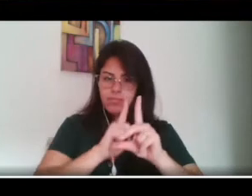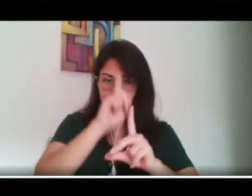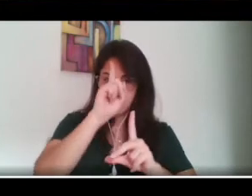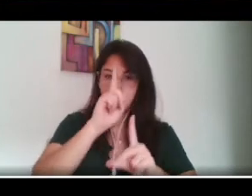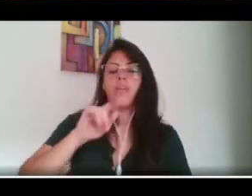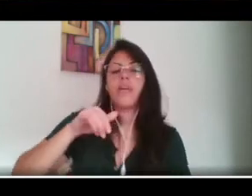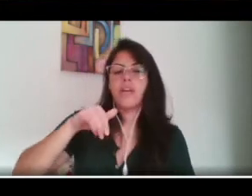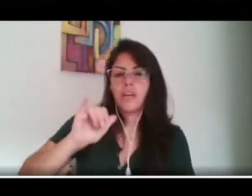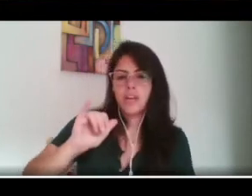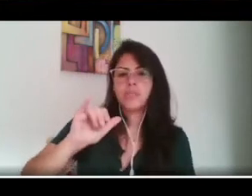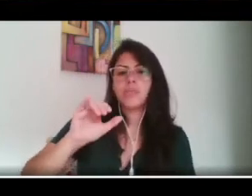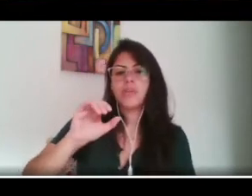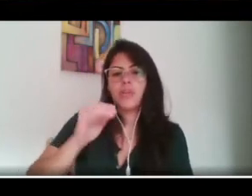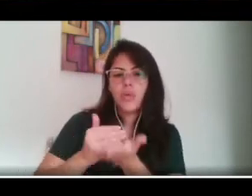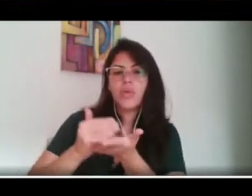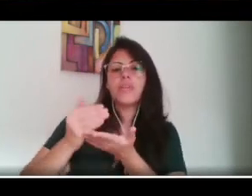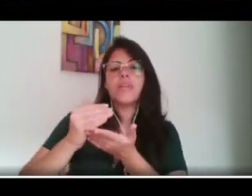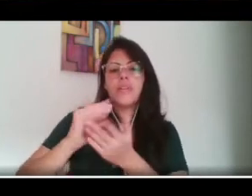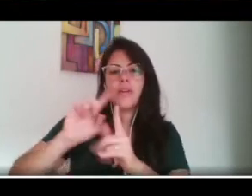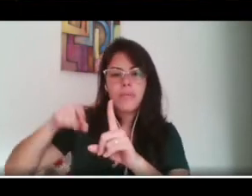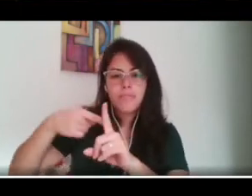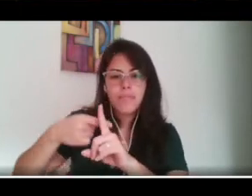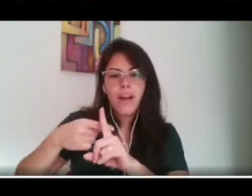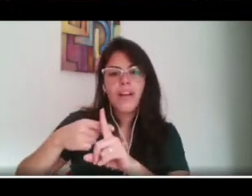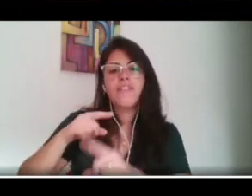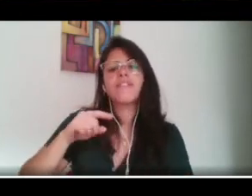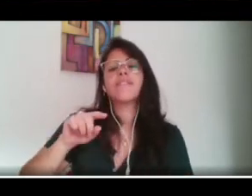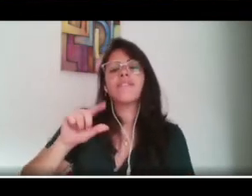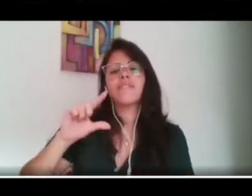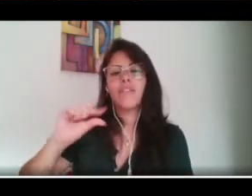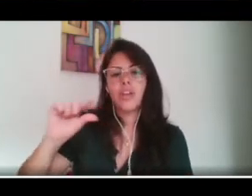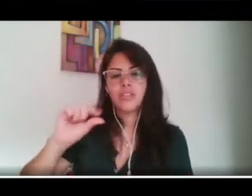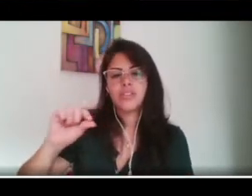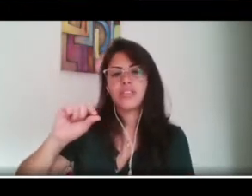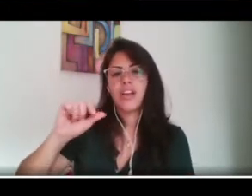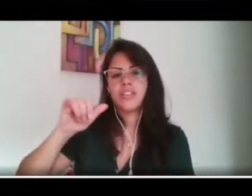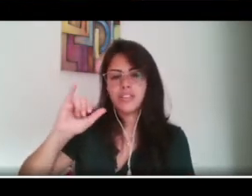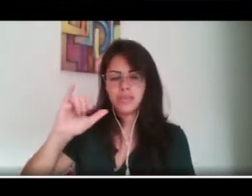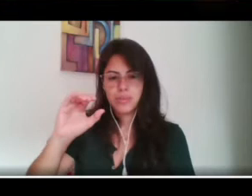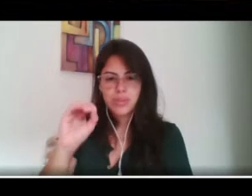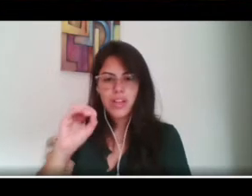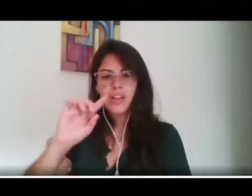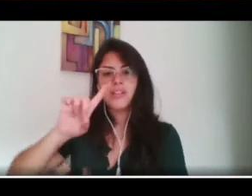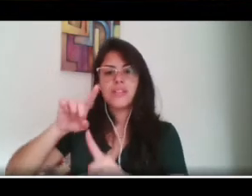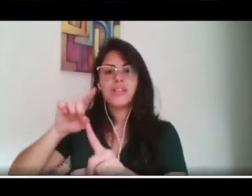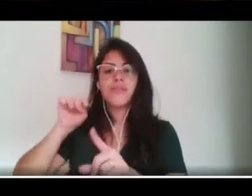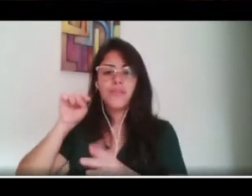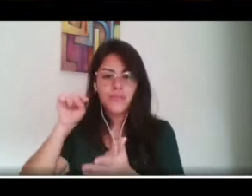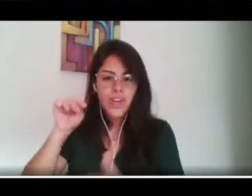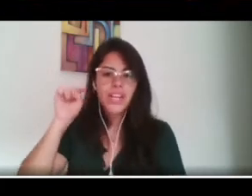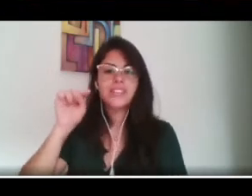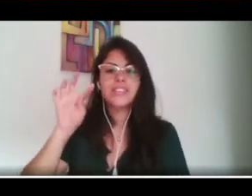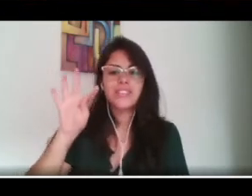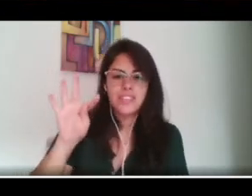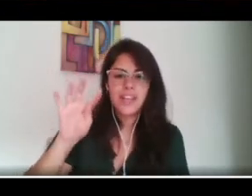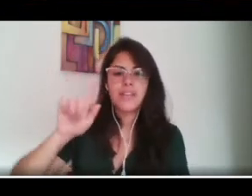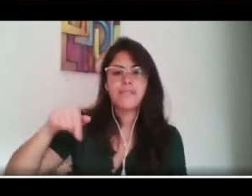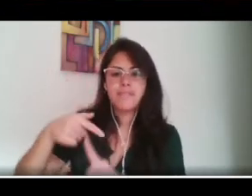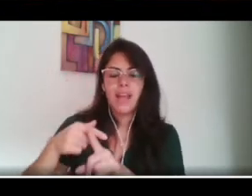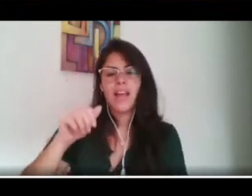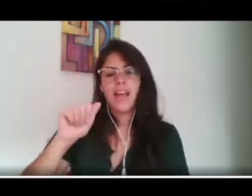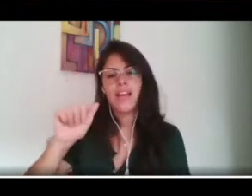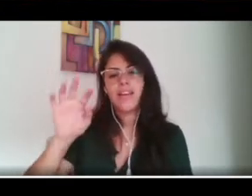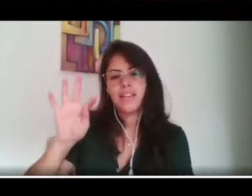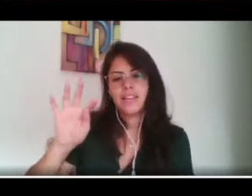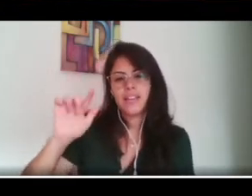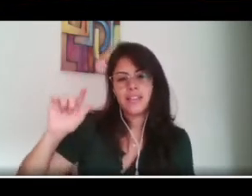mais um AT2 sobre 2. Ou seja, na direção Y, eu tenho um movimento uniformemente